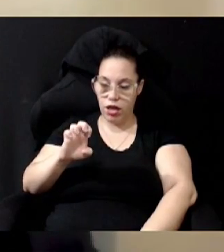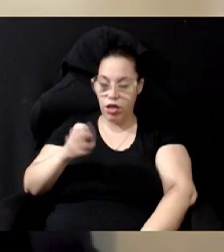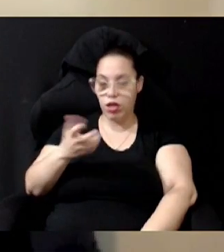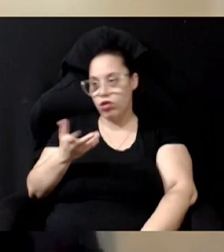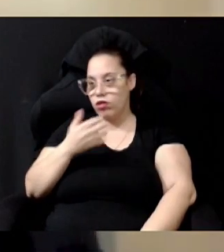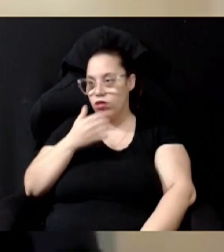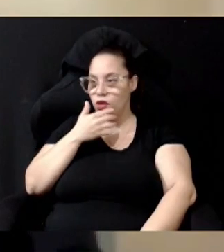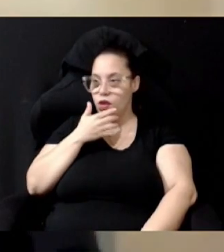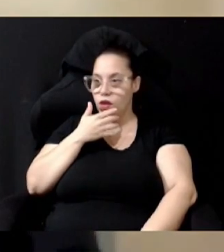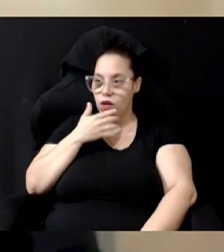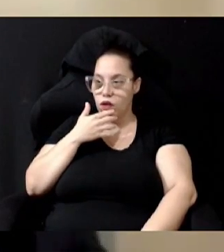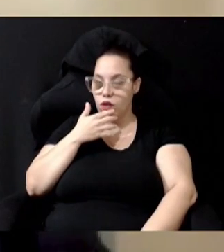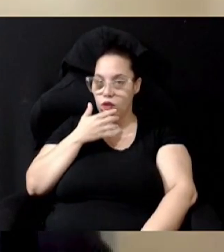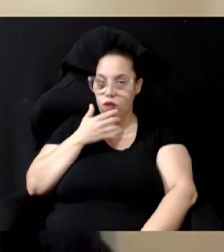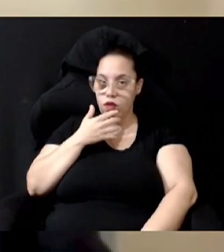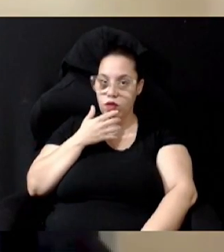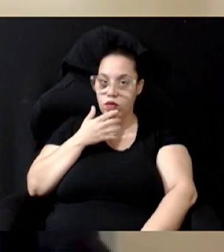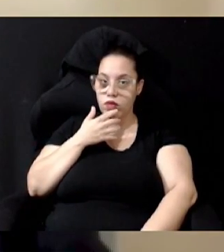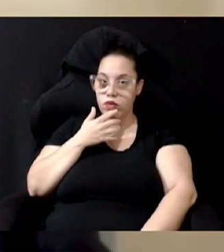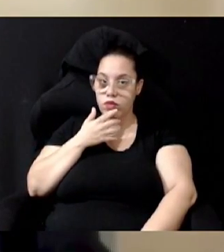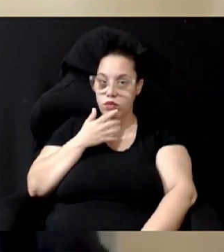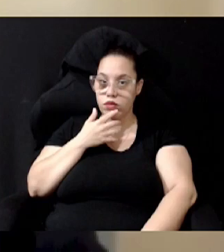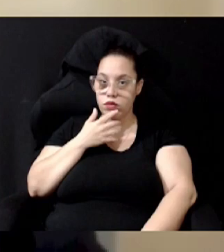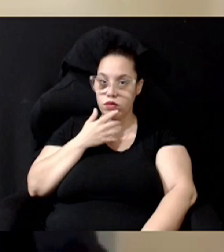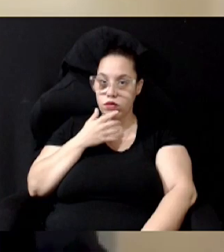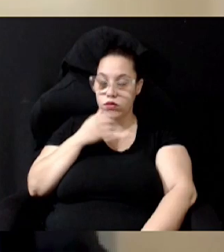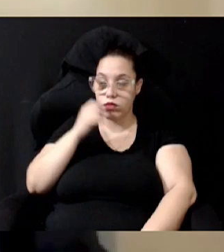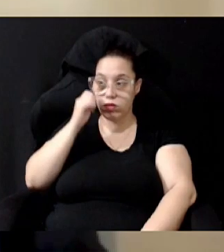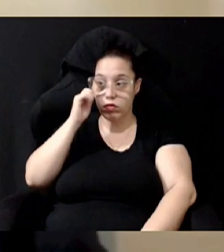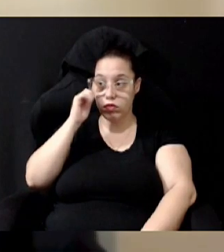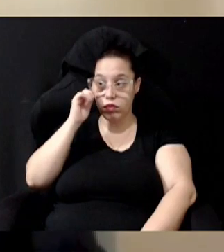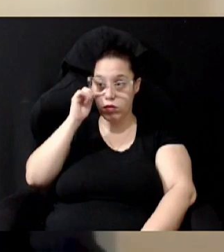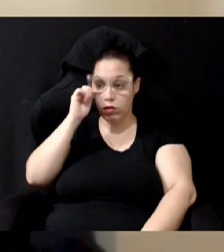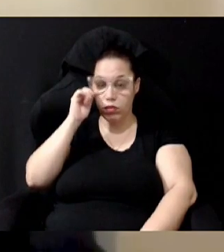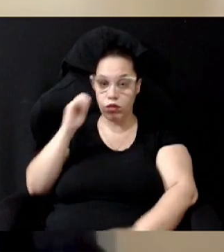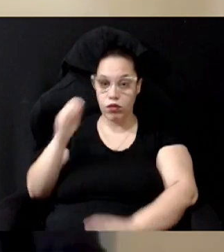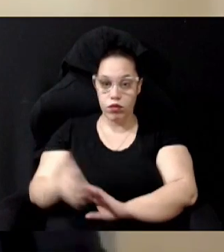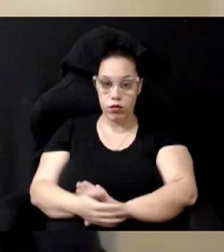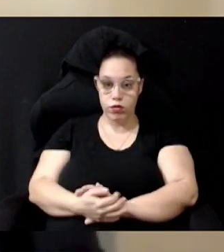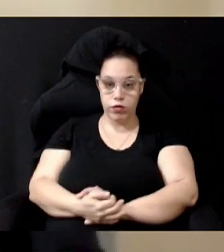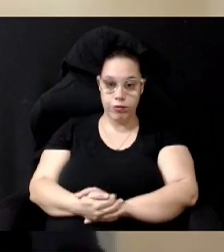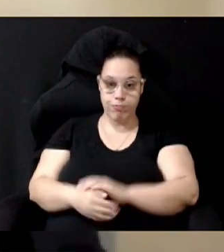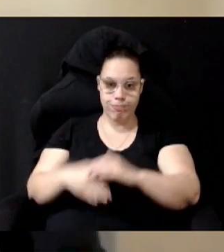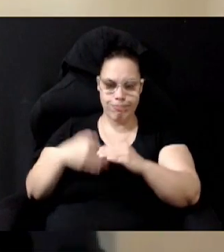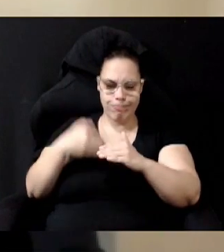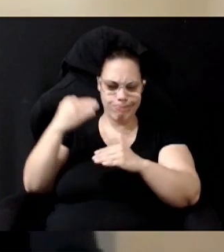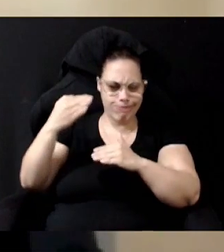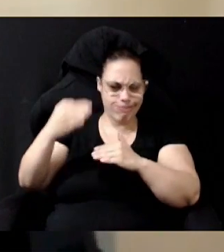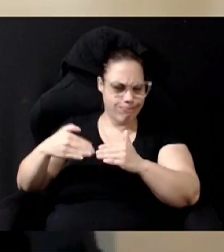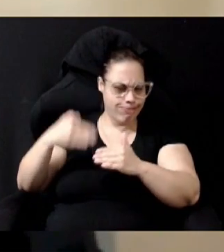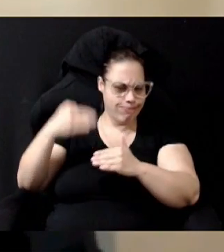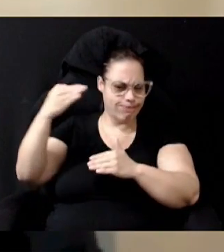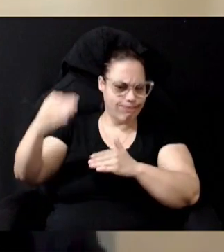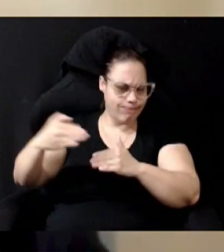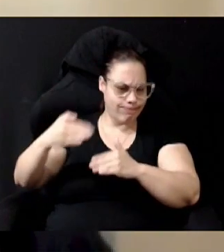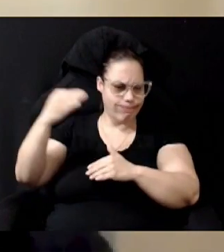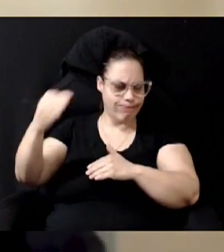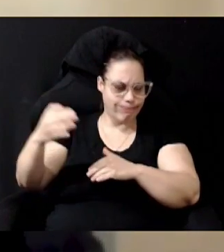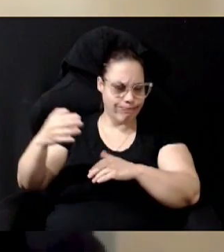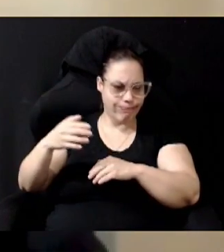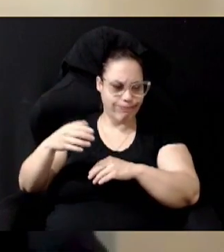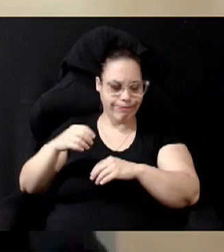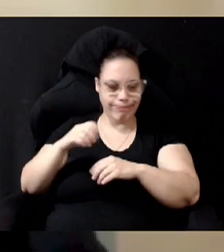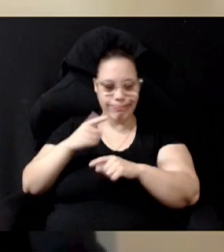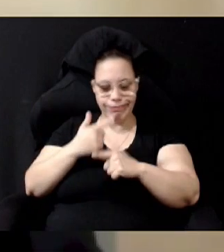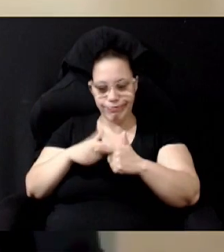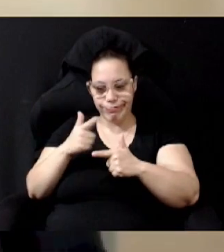acontecendo em décadas passadas e que as pessoas vão desenvolver muito tempo depois desses distúrbios de movimento grave. Então,